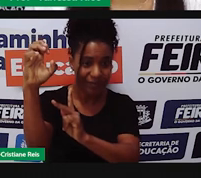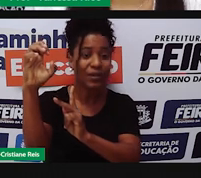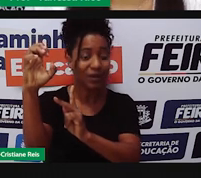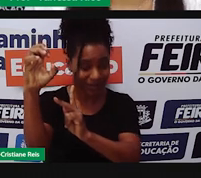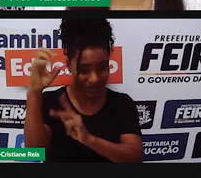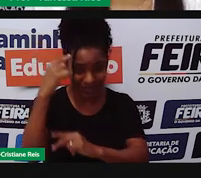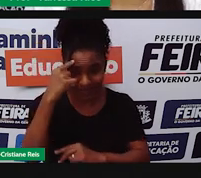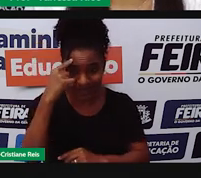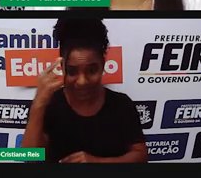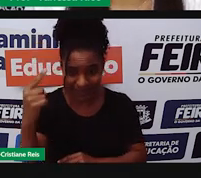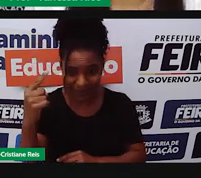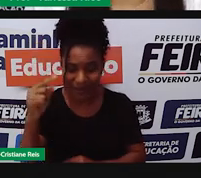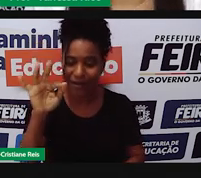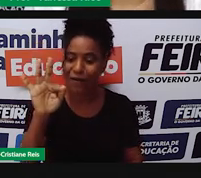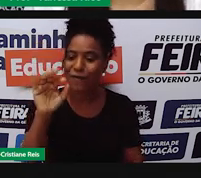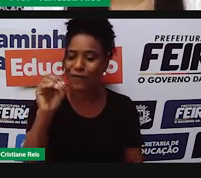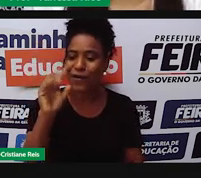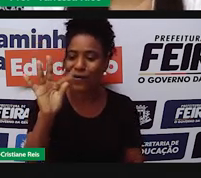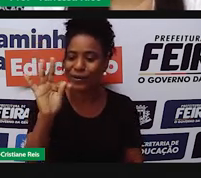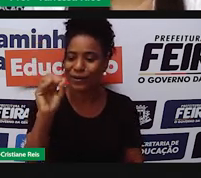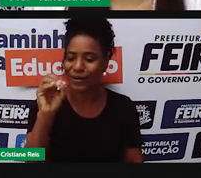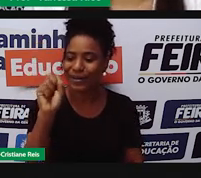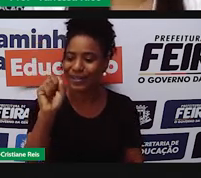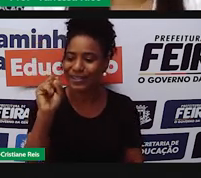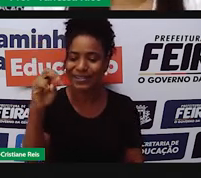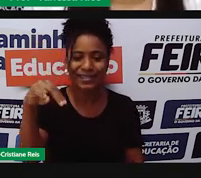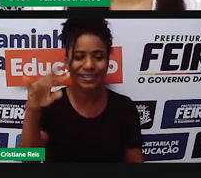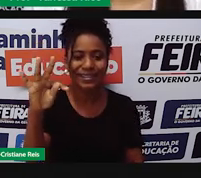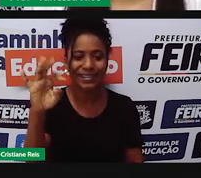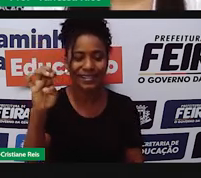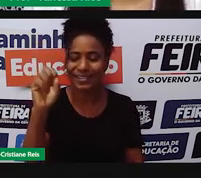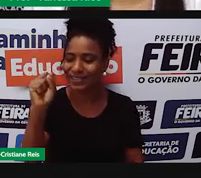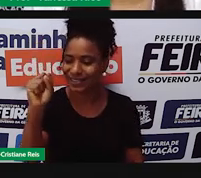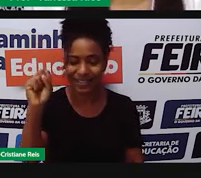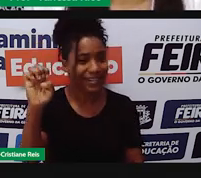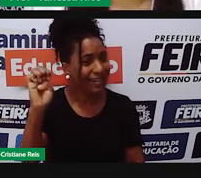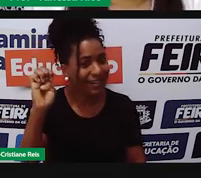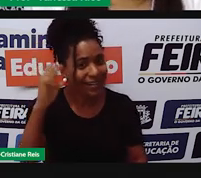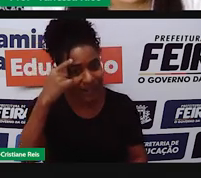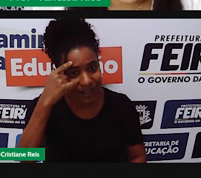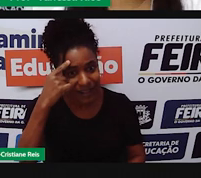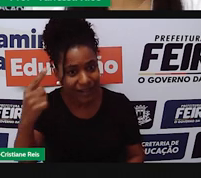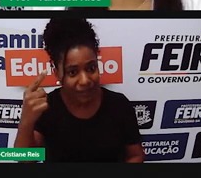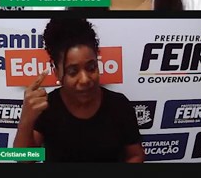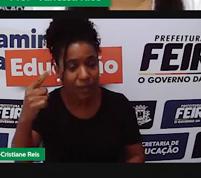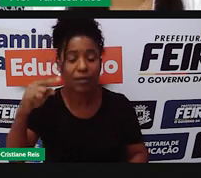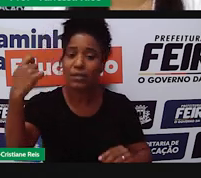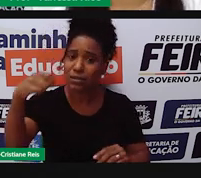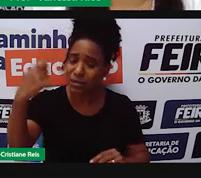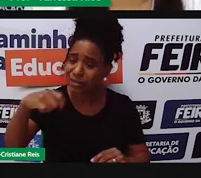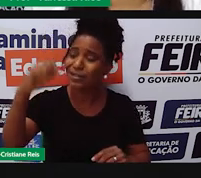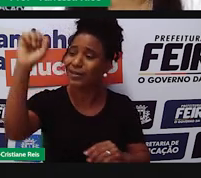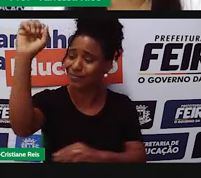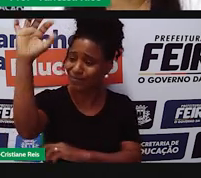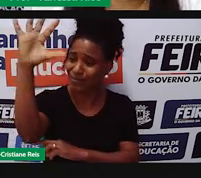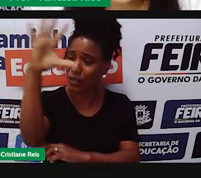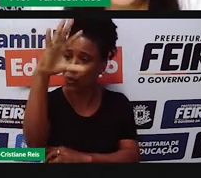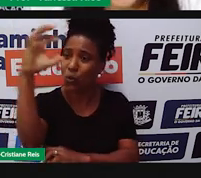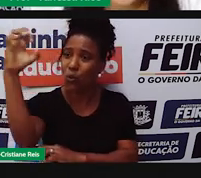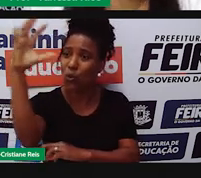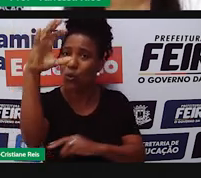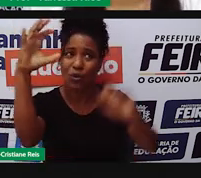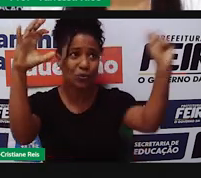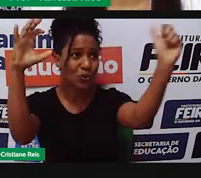chamado fotossíntese. E precisam da energia solar, né, da luminosidade